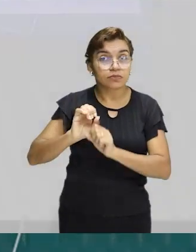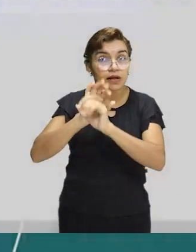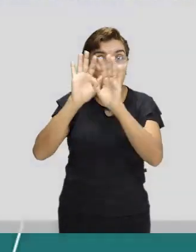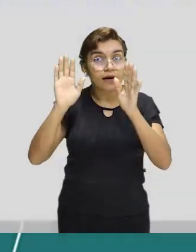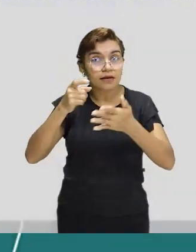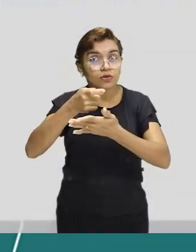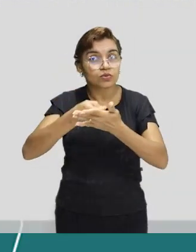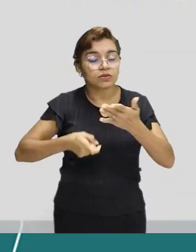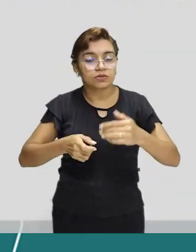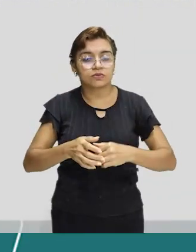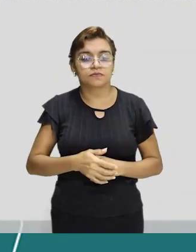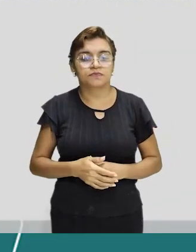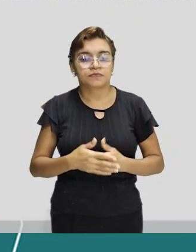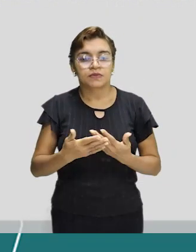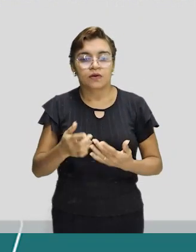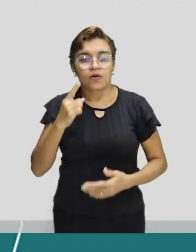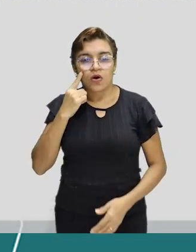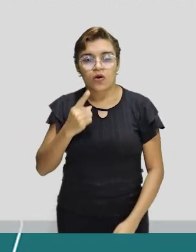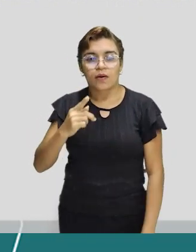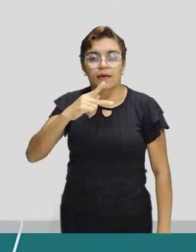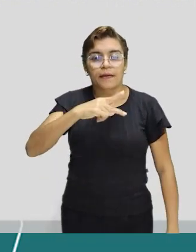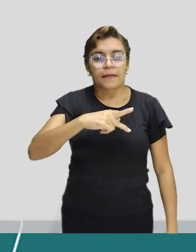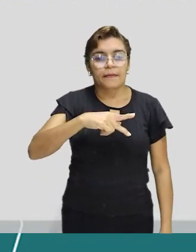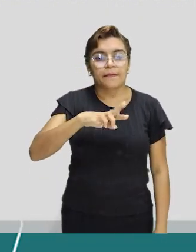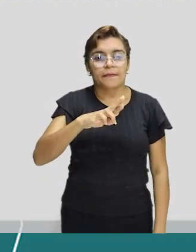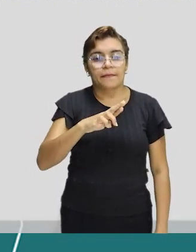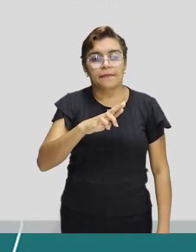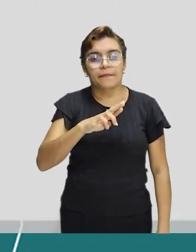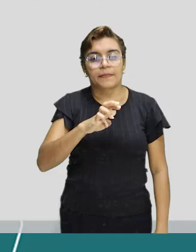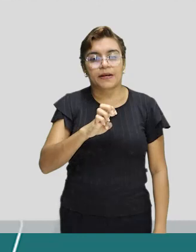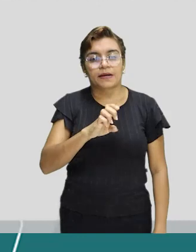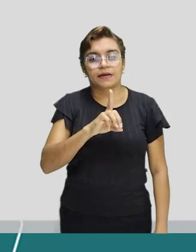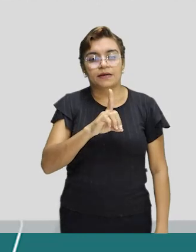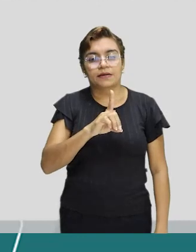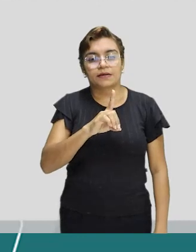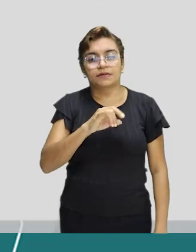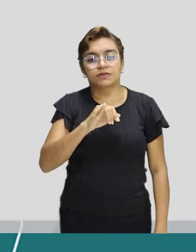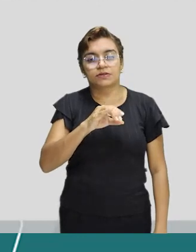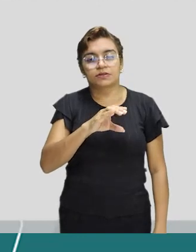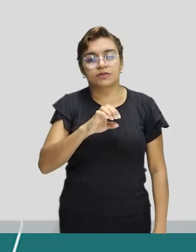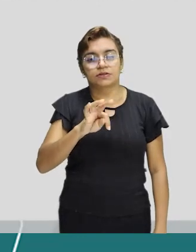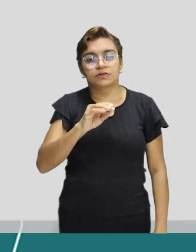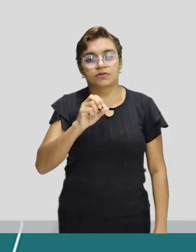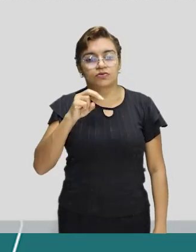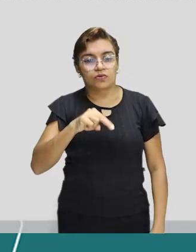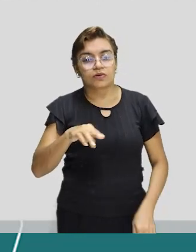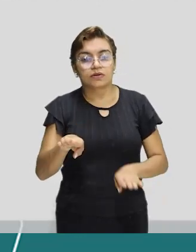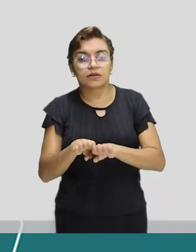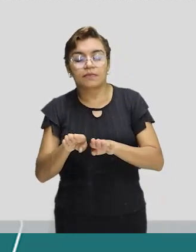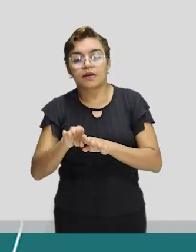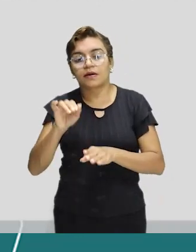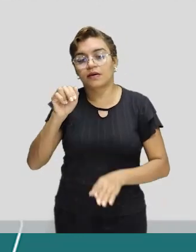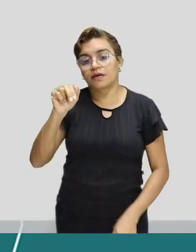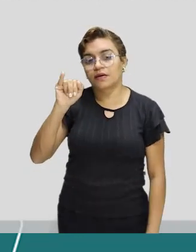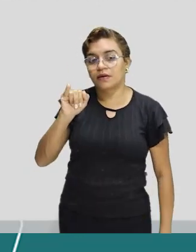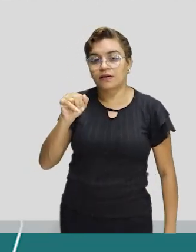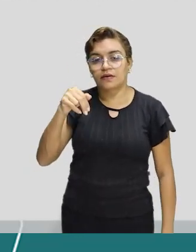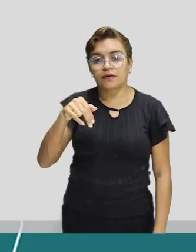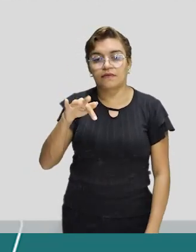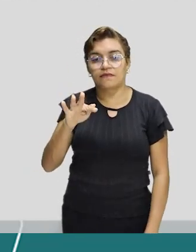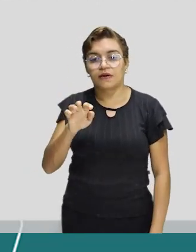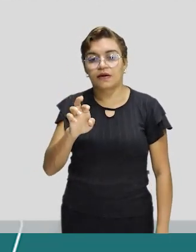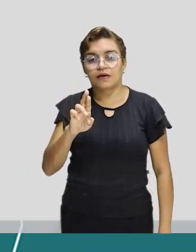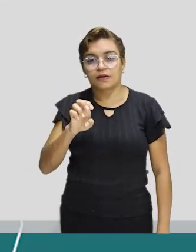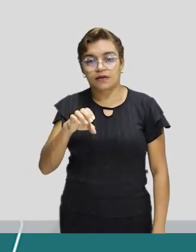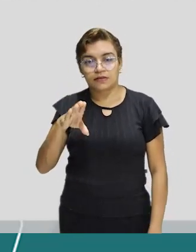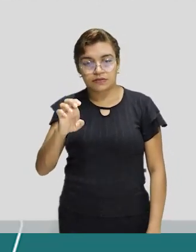A predição e a inferência é a sua capacidade de deduzir, de inferir aquilo que não está claro. Então, muitas vezes